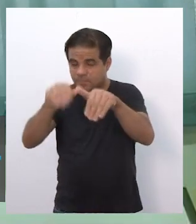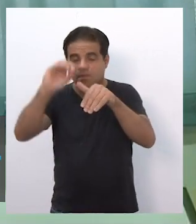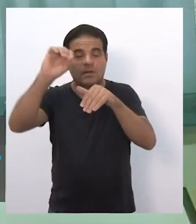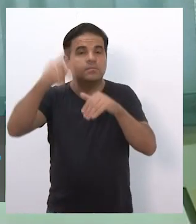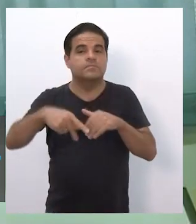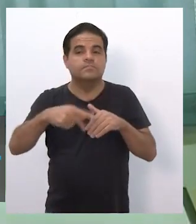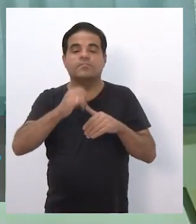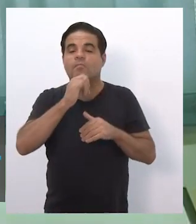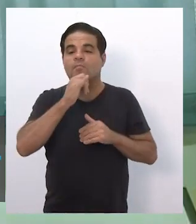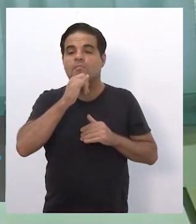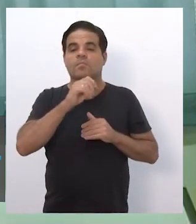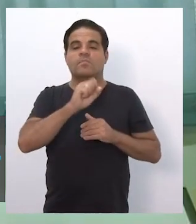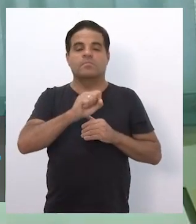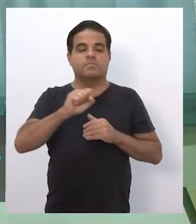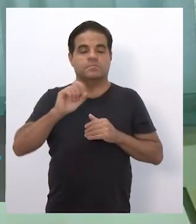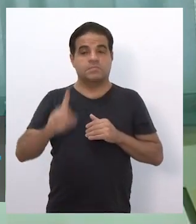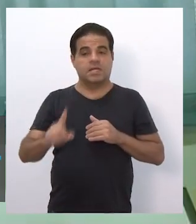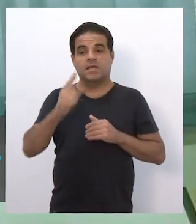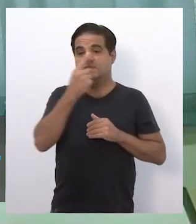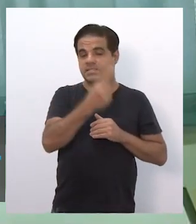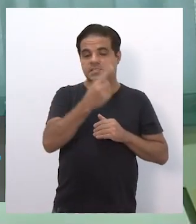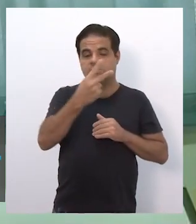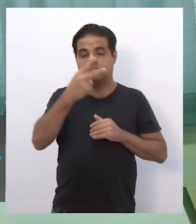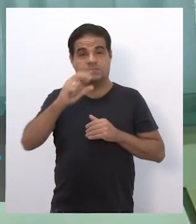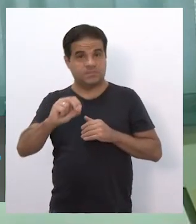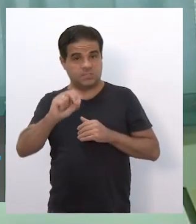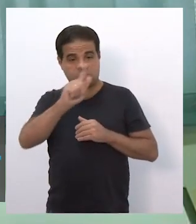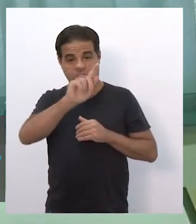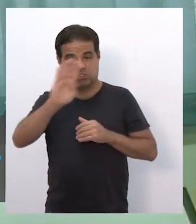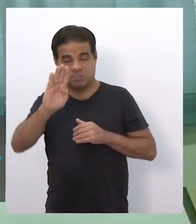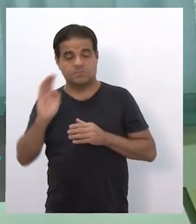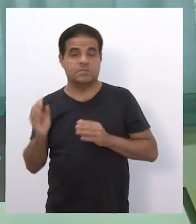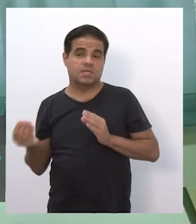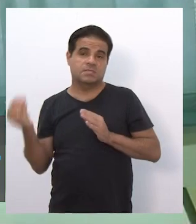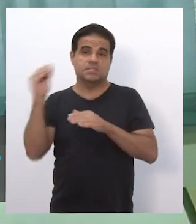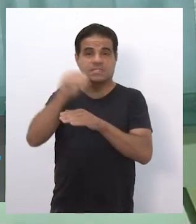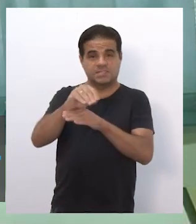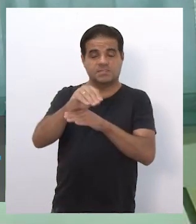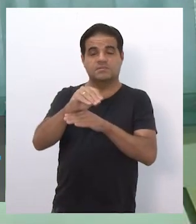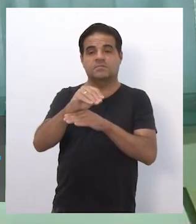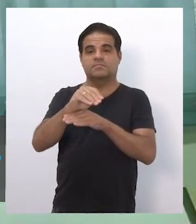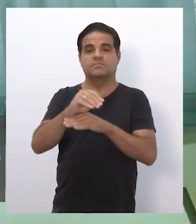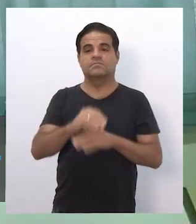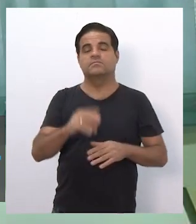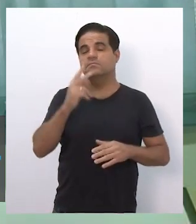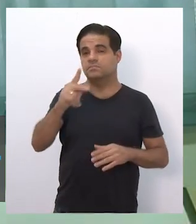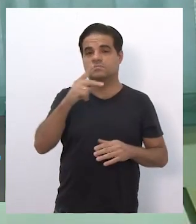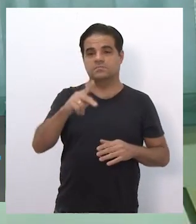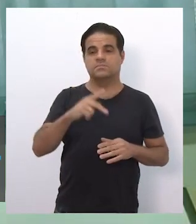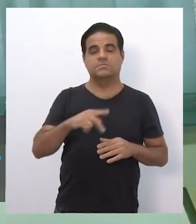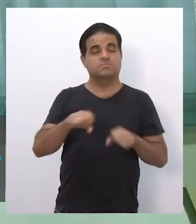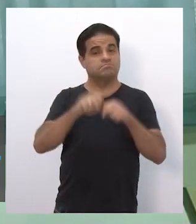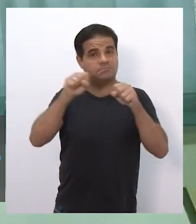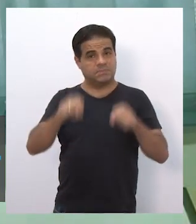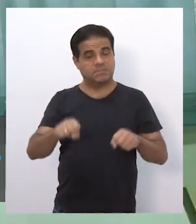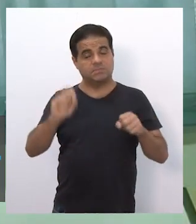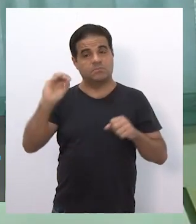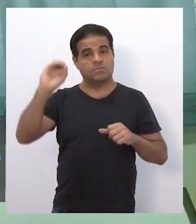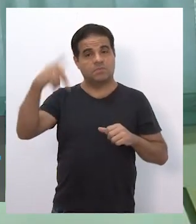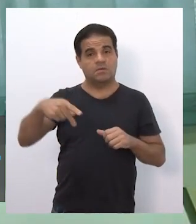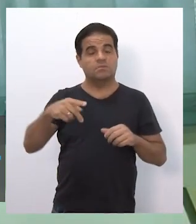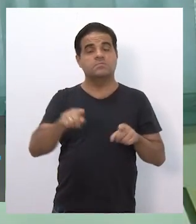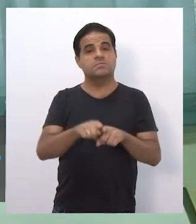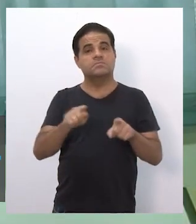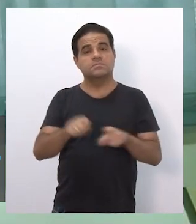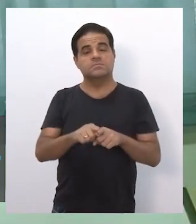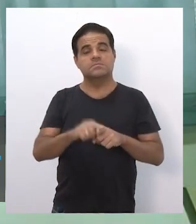exemplo, um SSD de 120 GB para você instalar ali o seu sistema operacional, e você